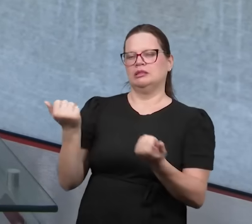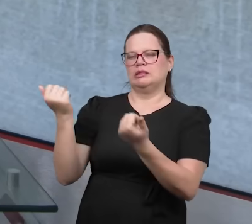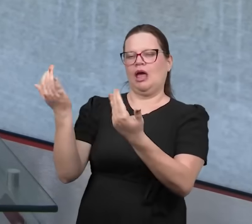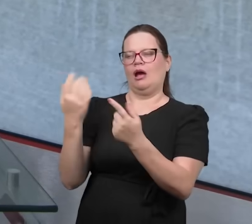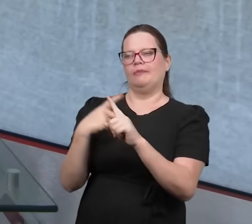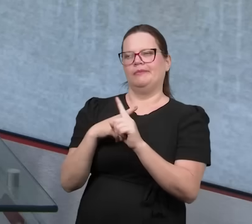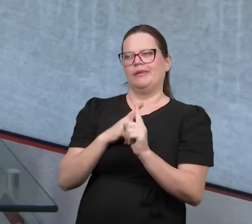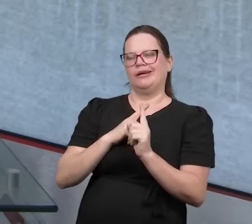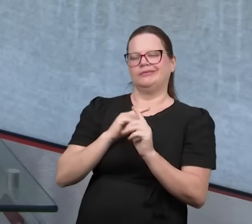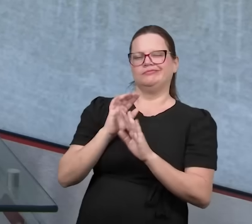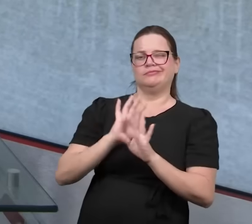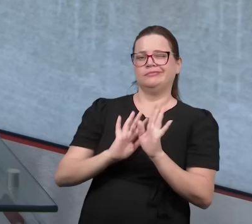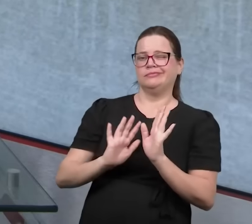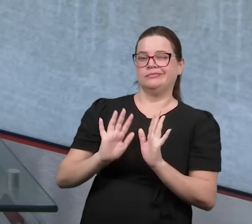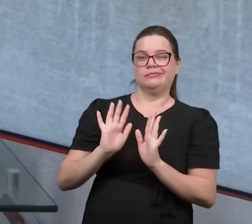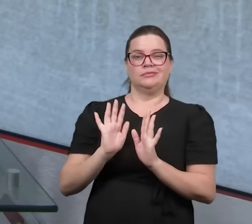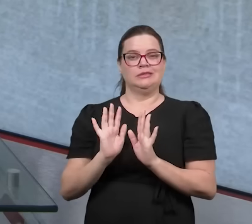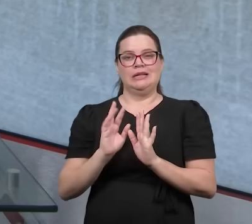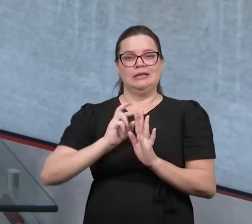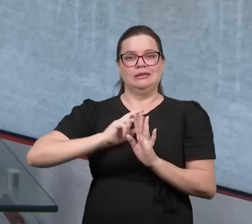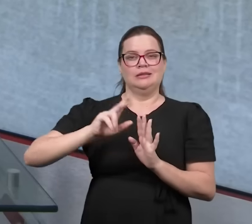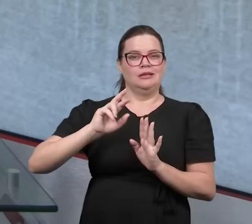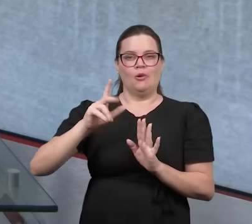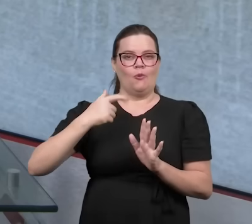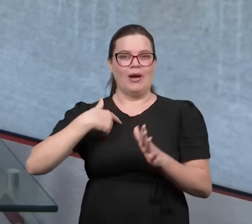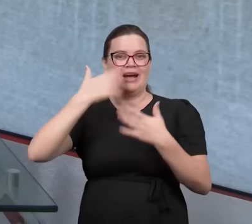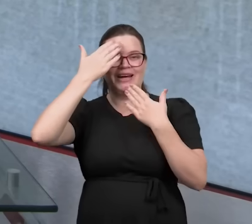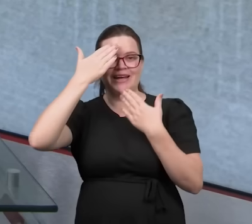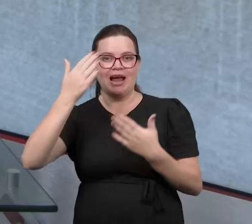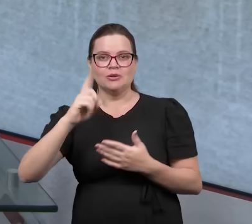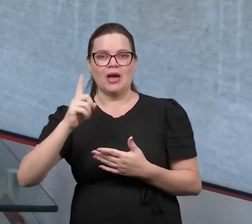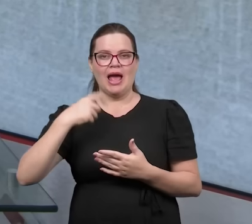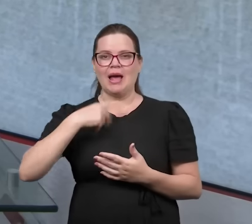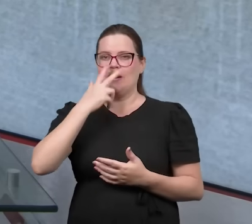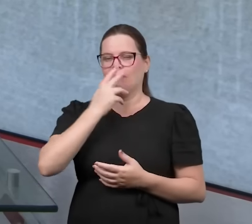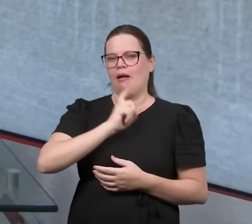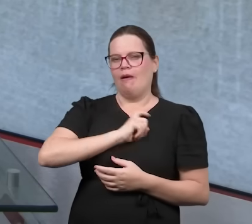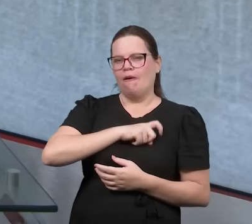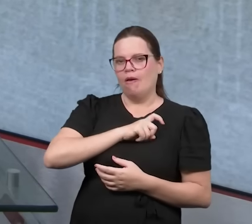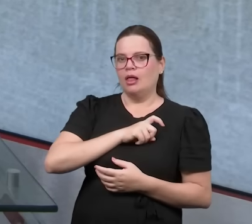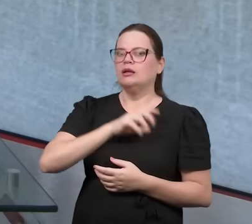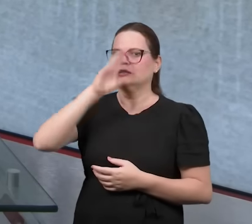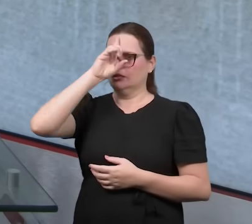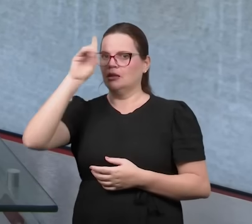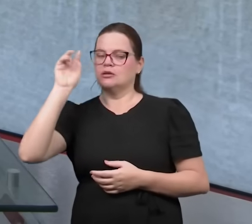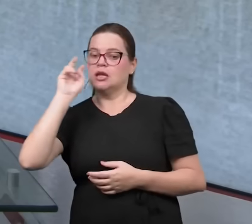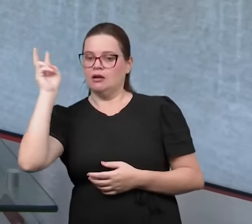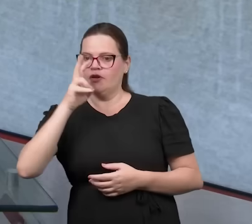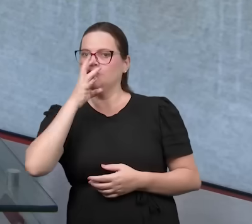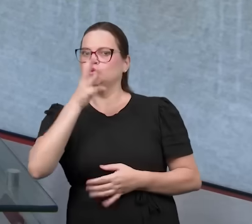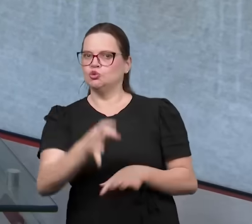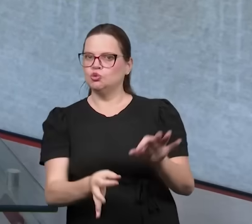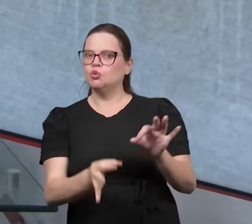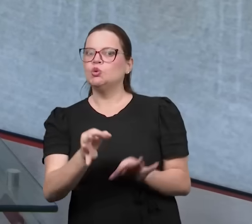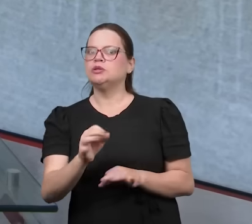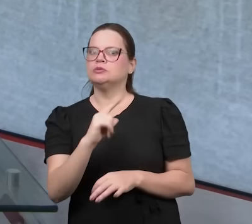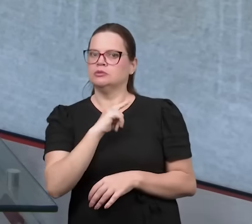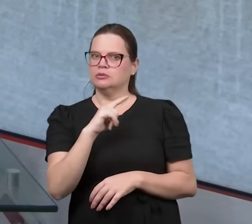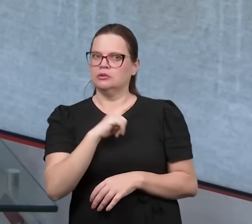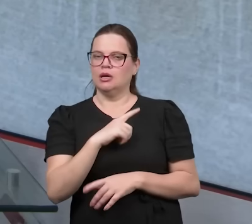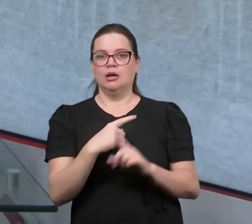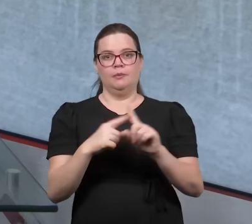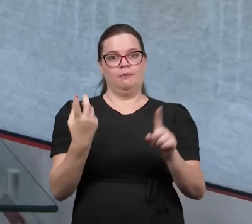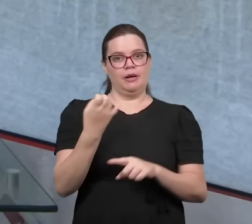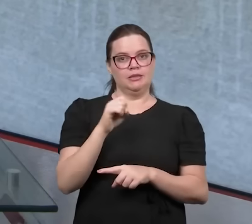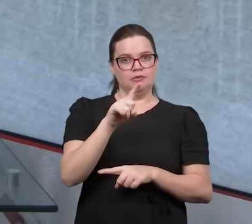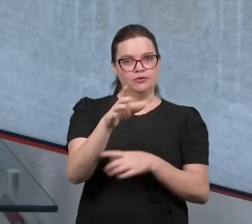destinação do dízimo, certamente Deus tratará disso com a justiça dele. Todavia, o tratamento de Deus